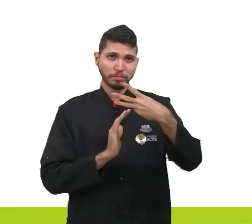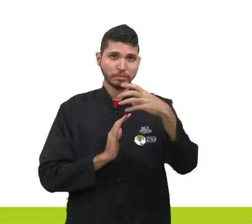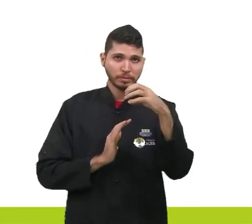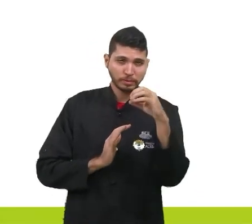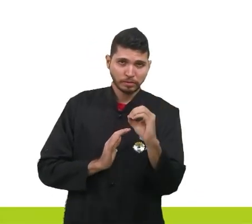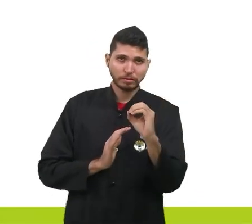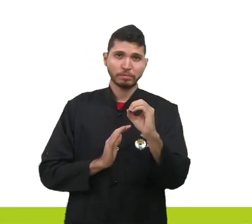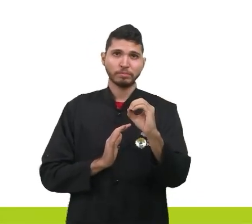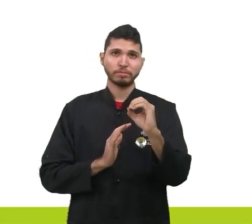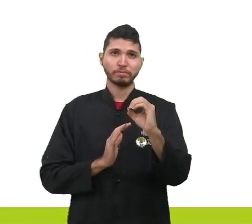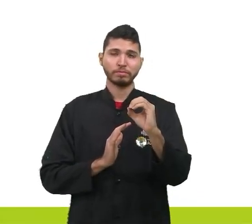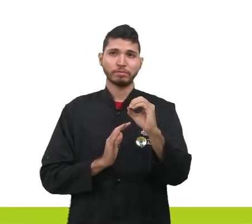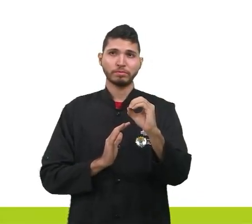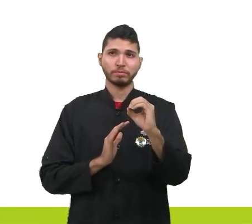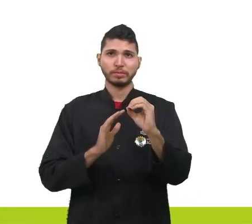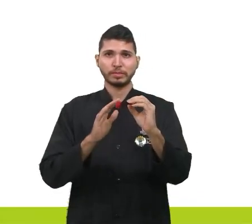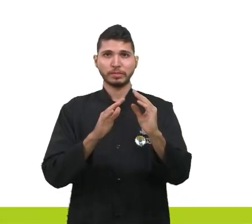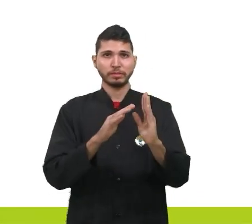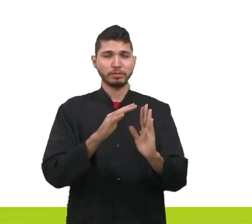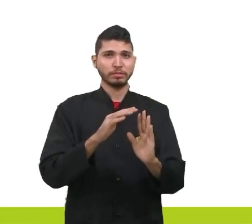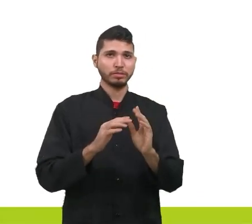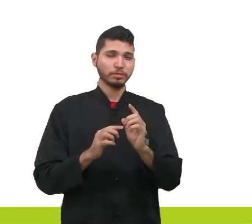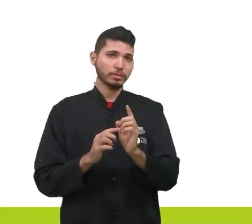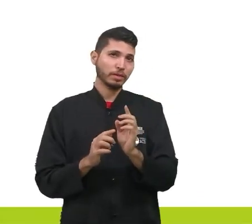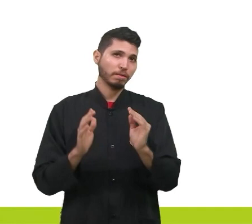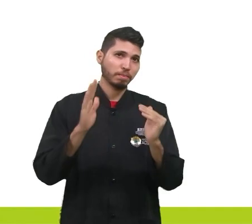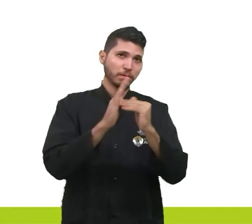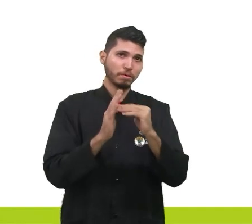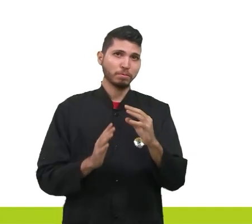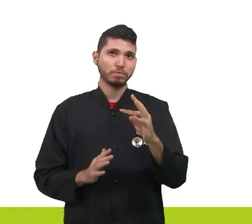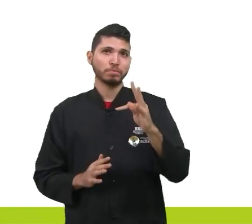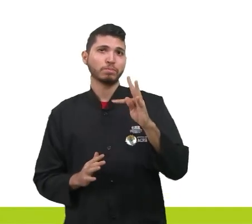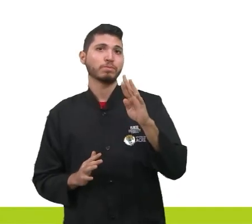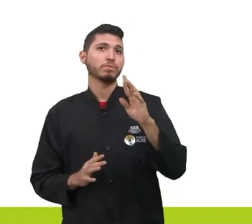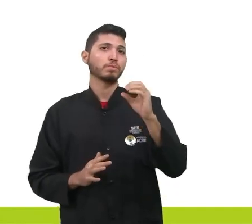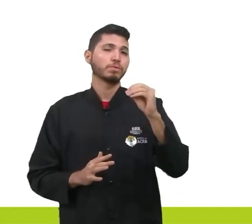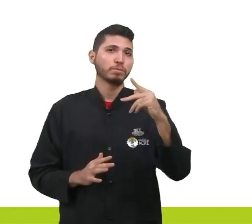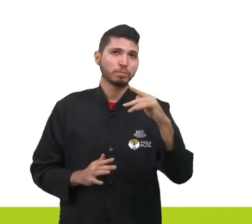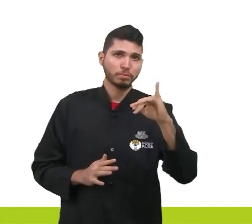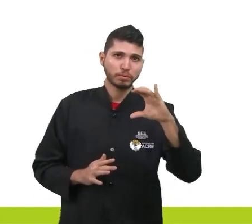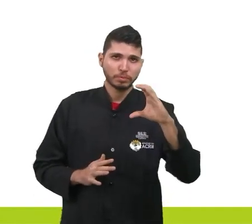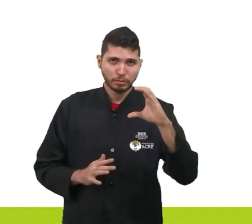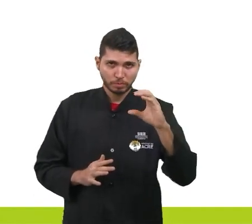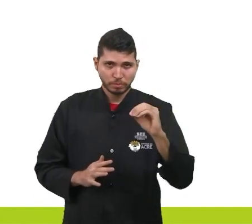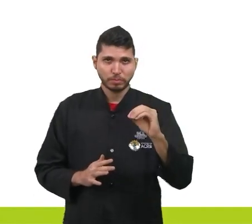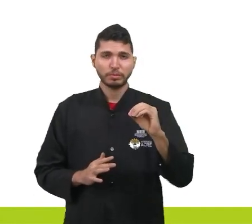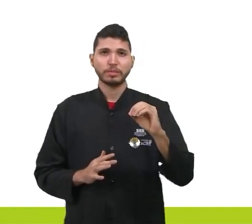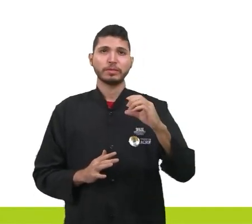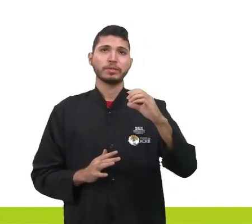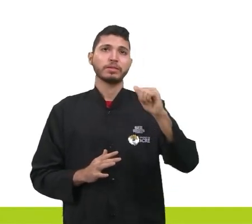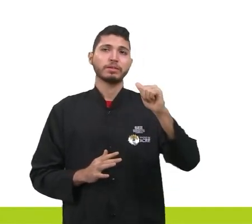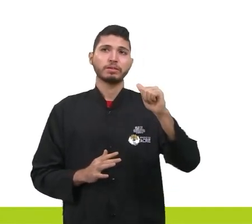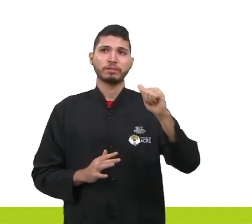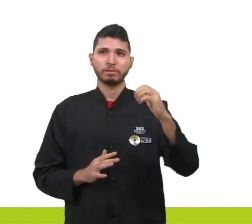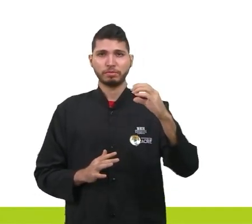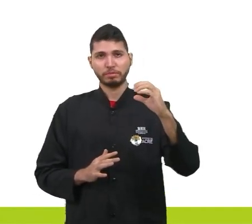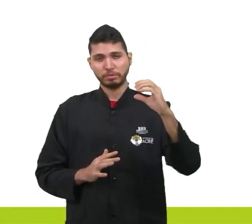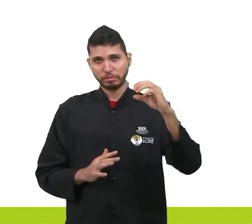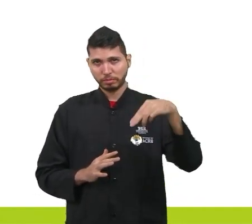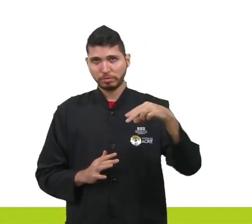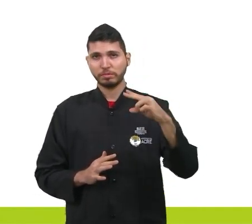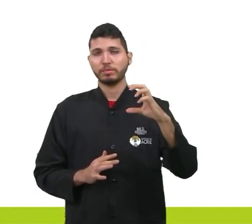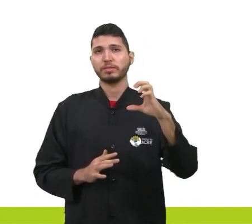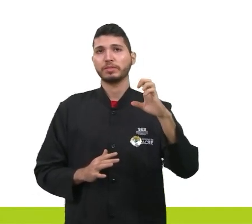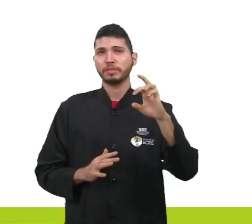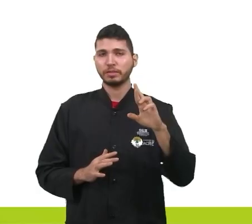em direção ao Trópico de Câncer, como também em direção ao Trópico de Capricórnio, nós temos a